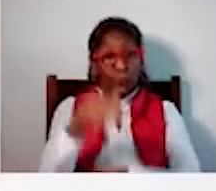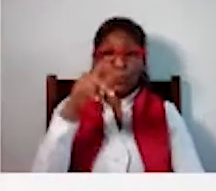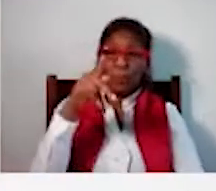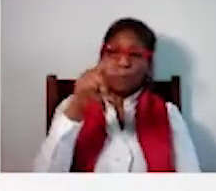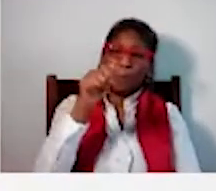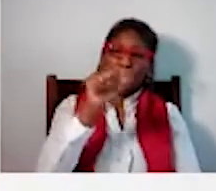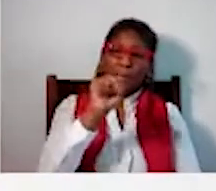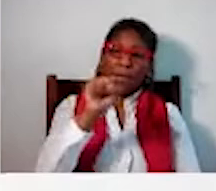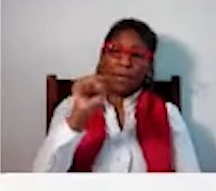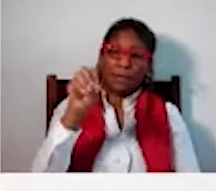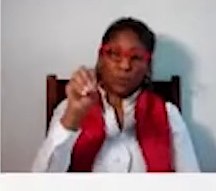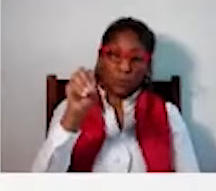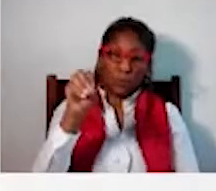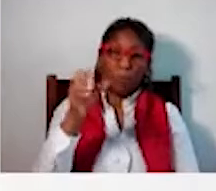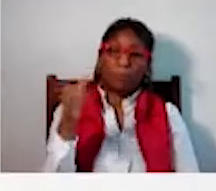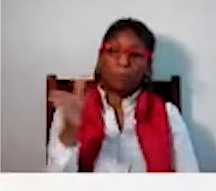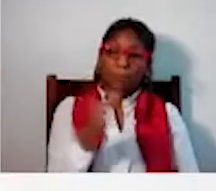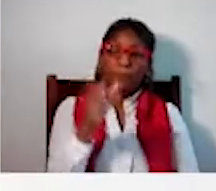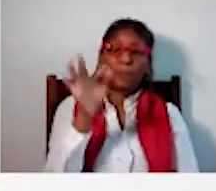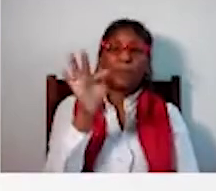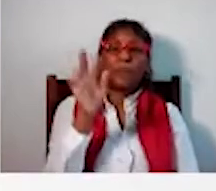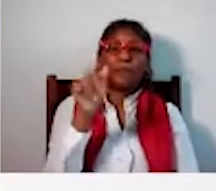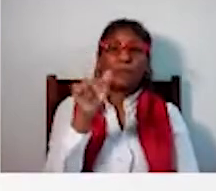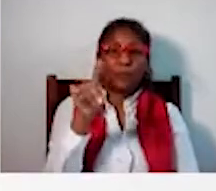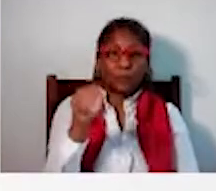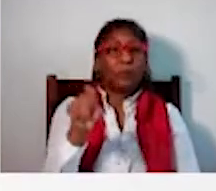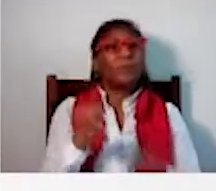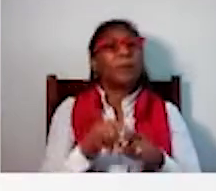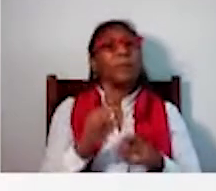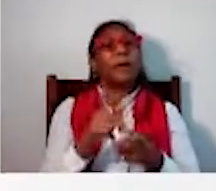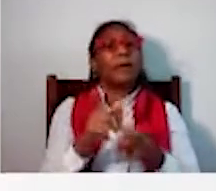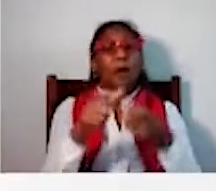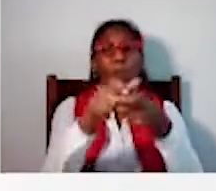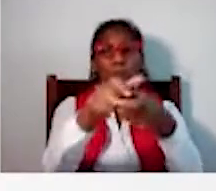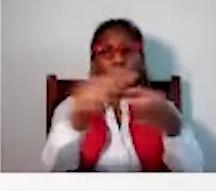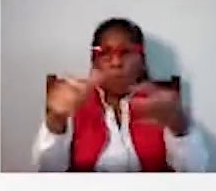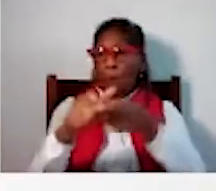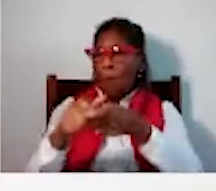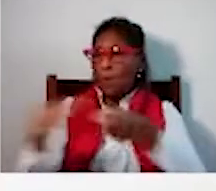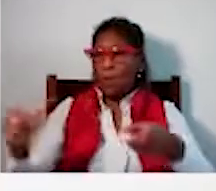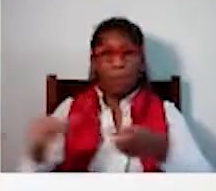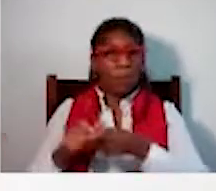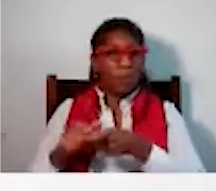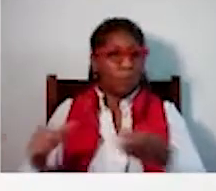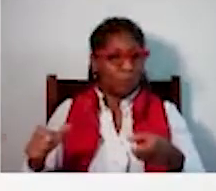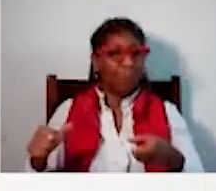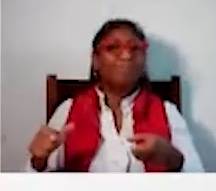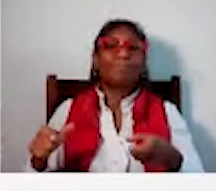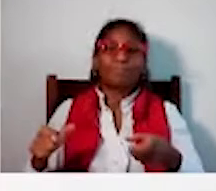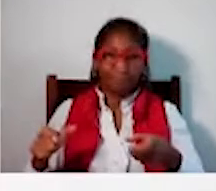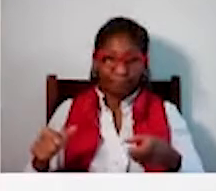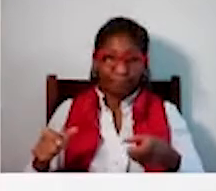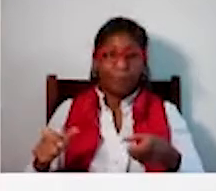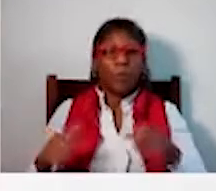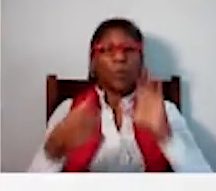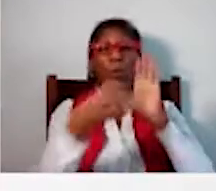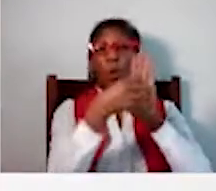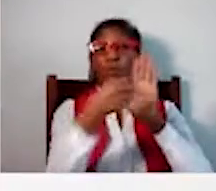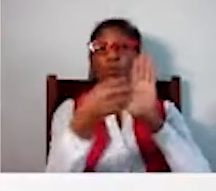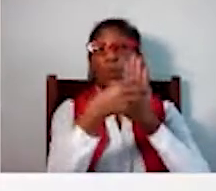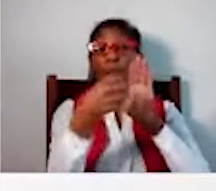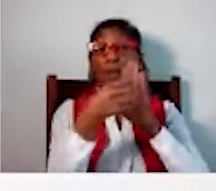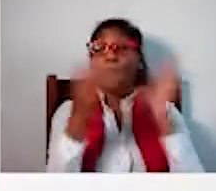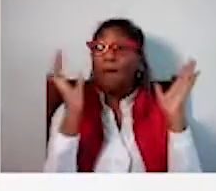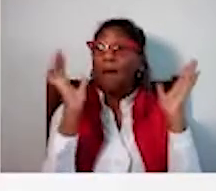com estabilização de casos, a gente começa a observar um aumento do número de casos, começam a surgir regiões, especialmente porque o nosso modelo está mais sensível